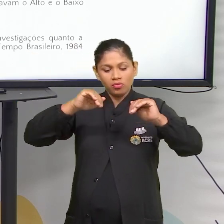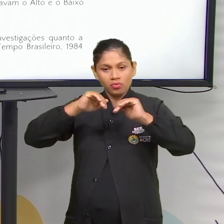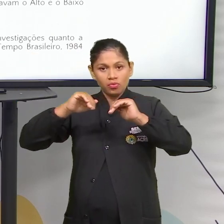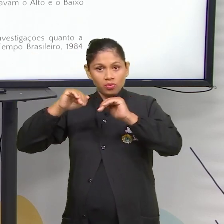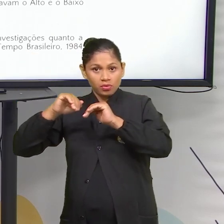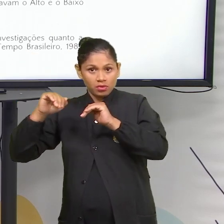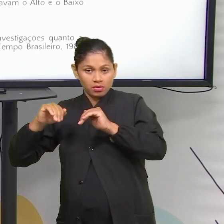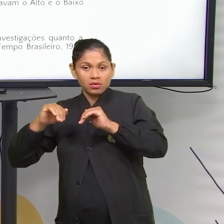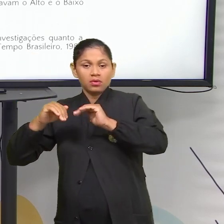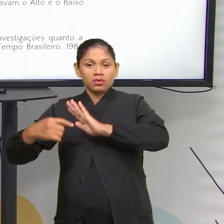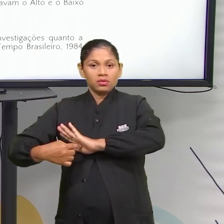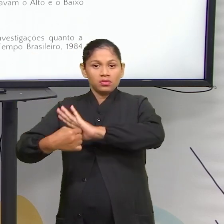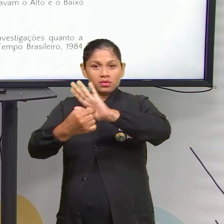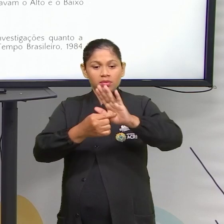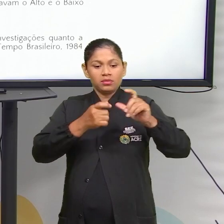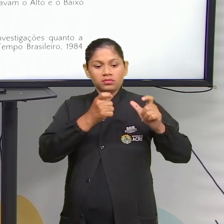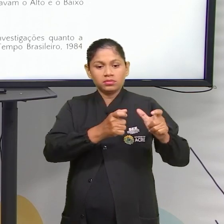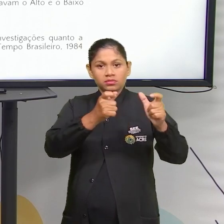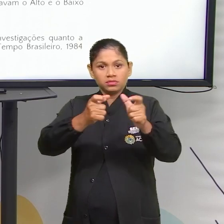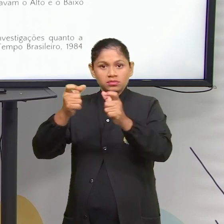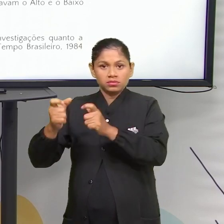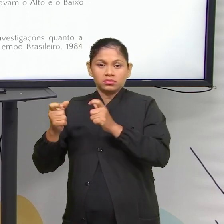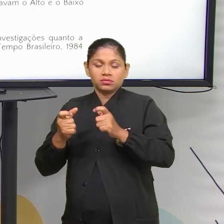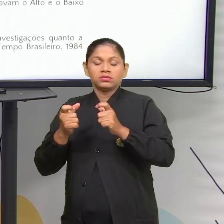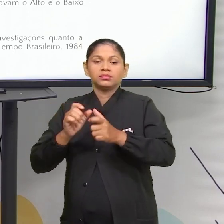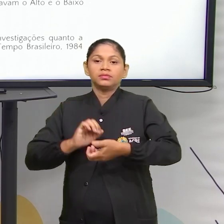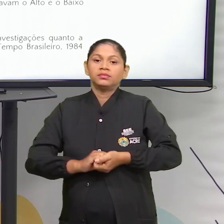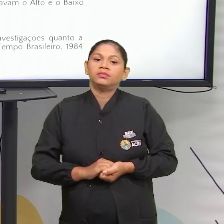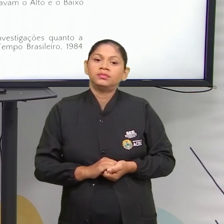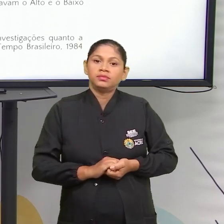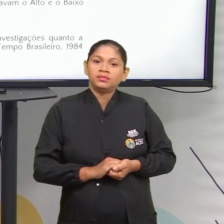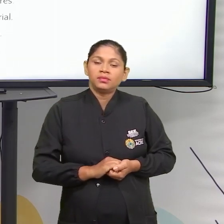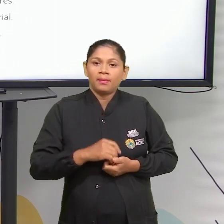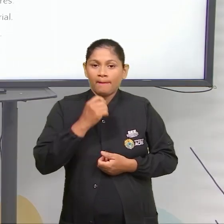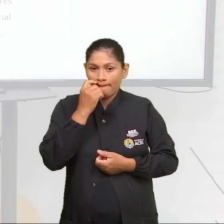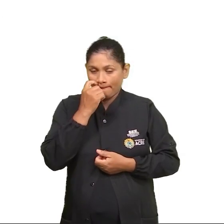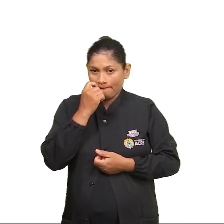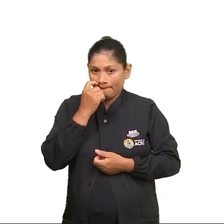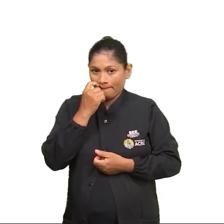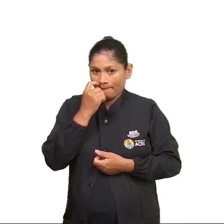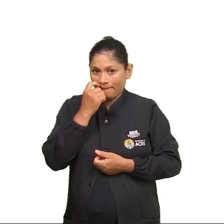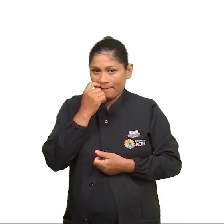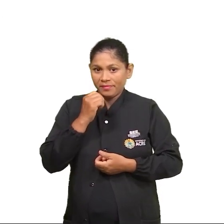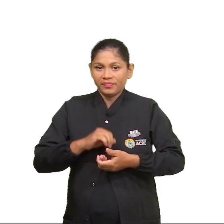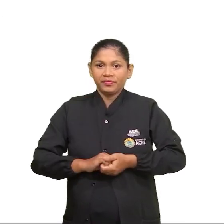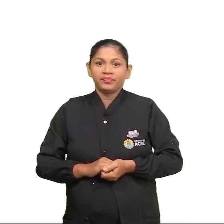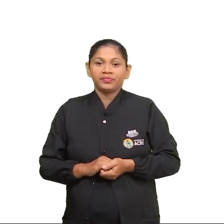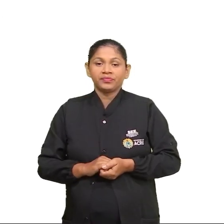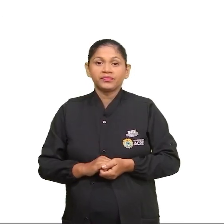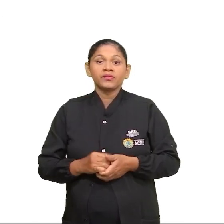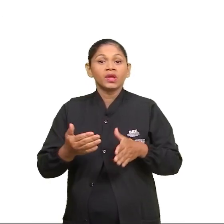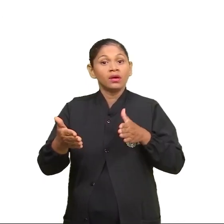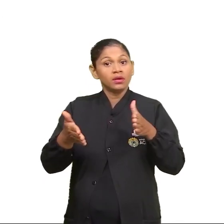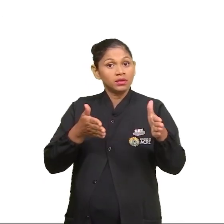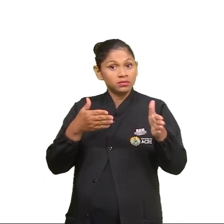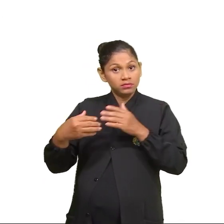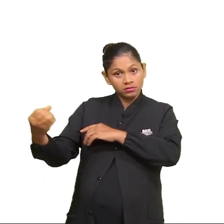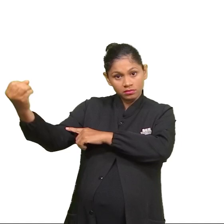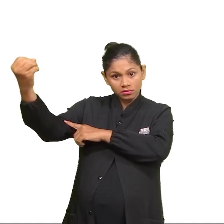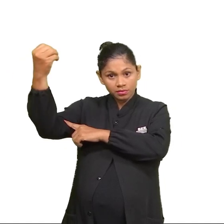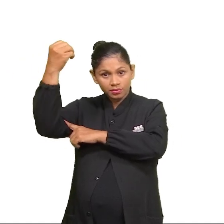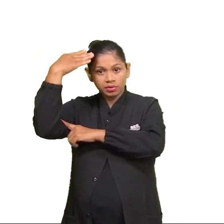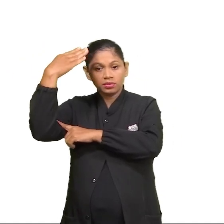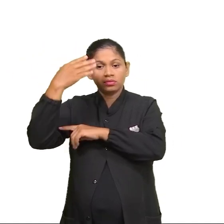são representadas pelos espaços a qual ocupam. Então vamos ao que a questão está pedindo. Bom, no período iluminista,